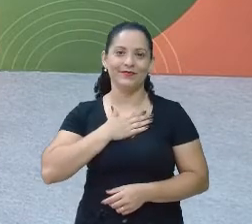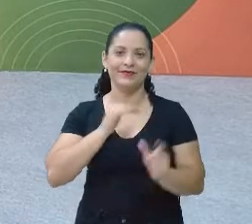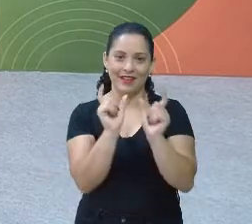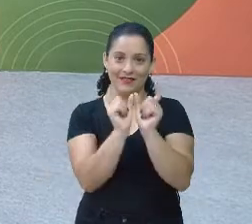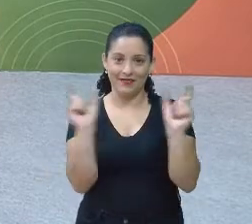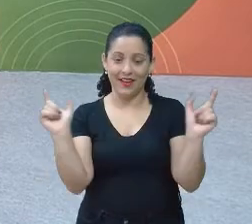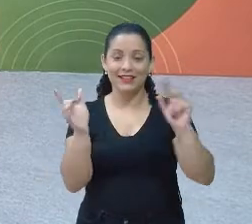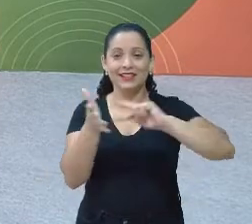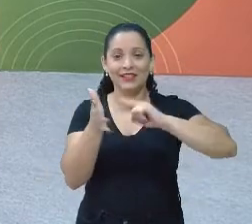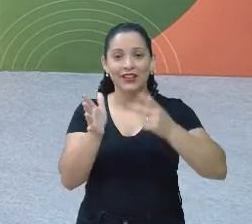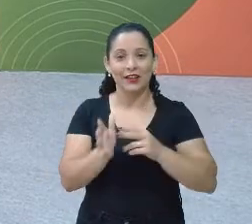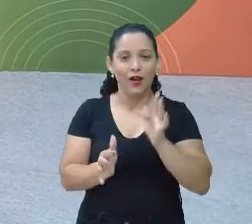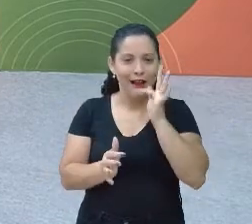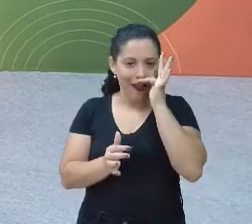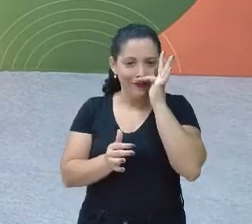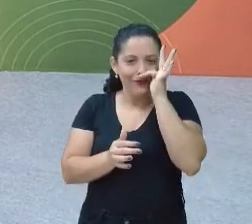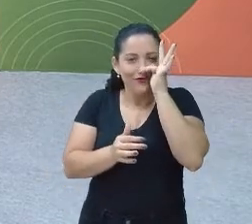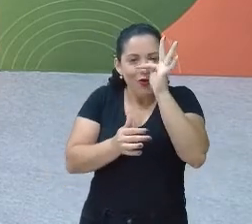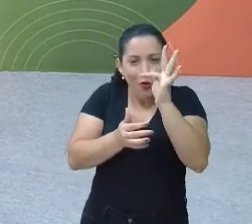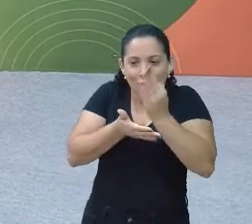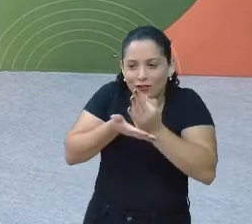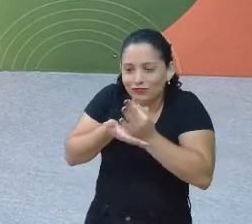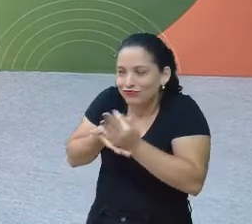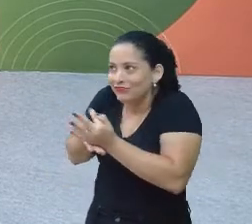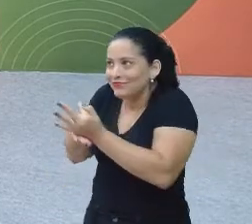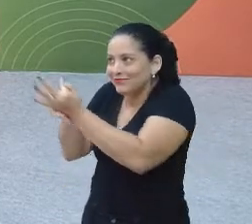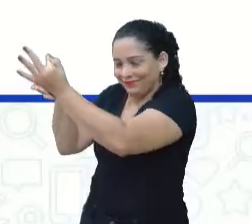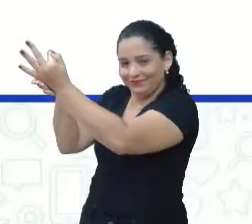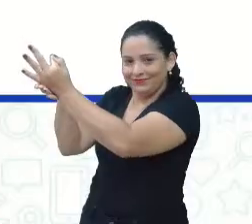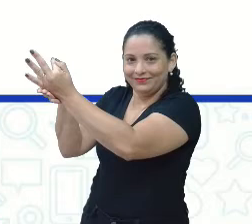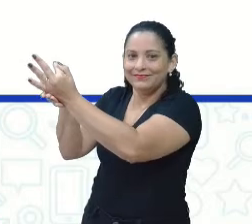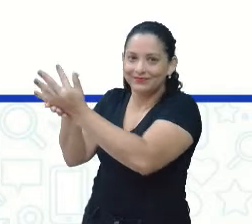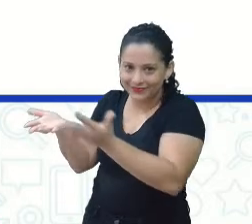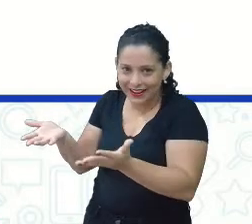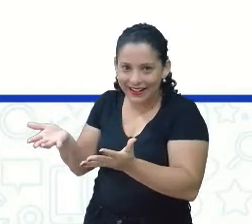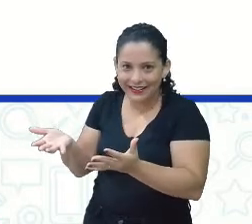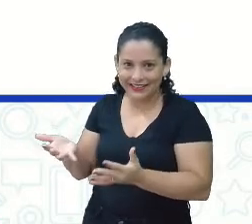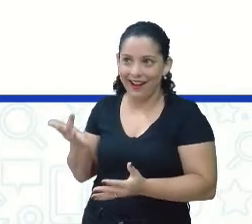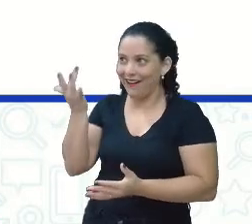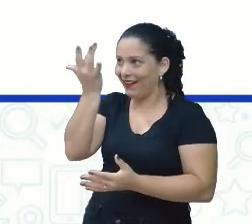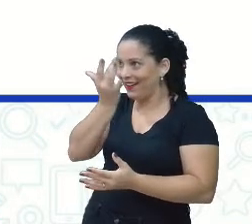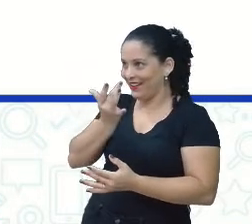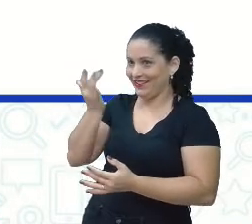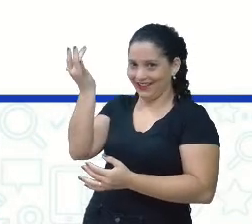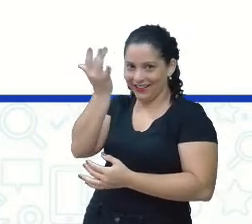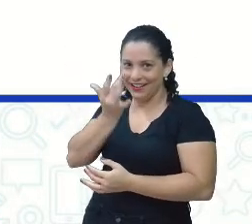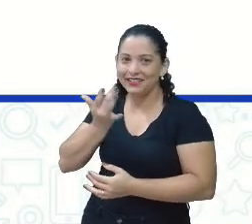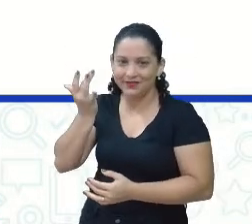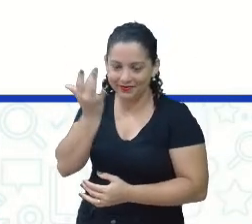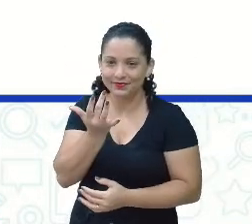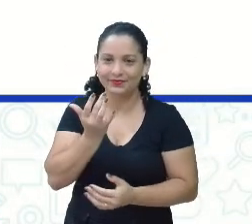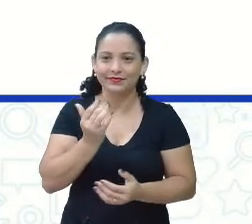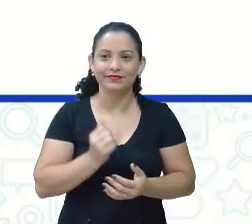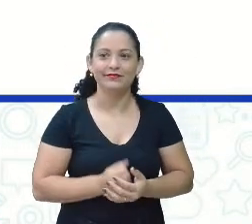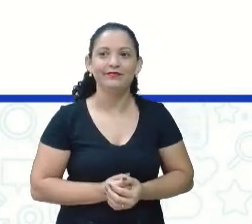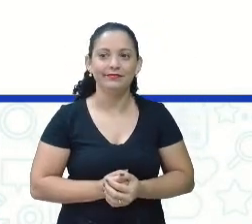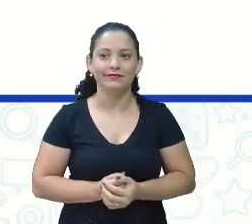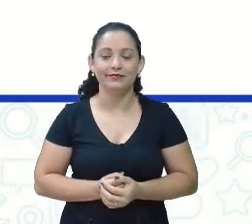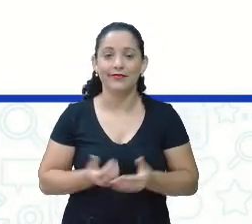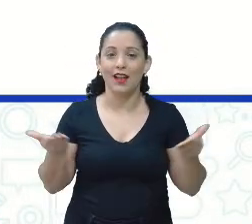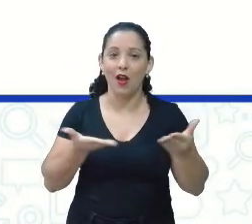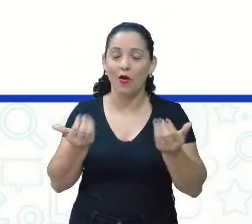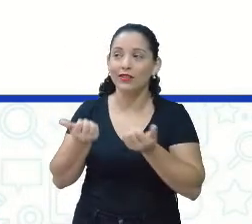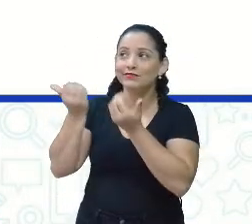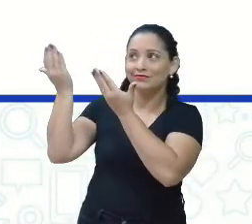deu ali a florzinha porque está apaixonado. She's a grocery clerk. O que é que ela é? Ela é uma balconista